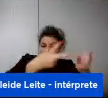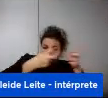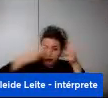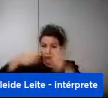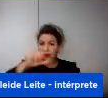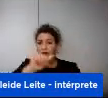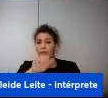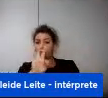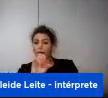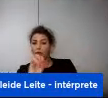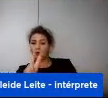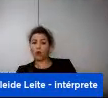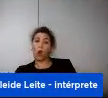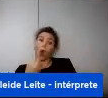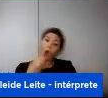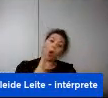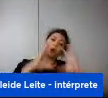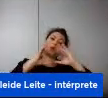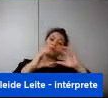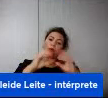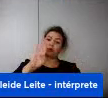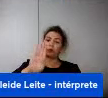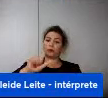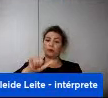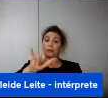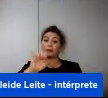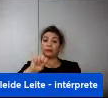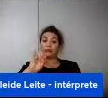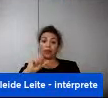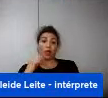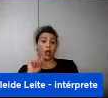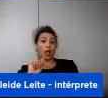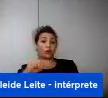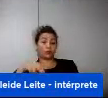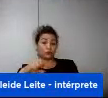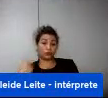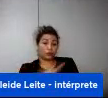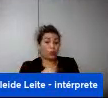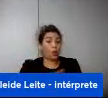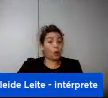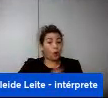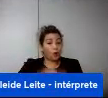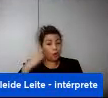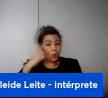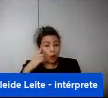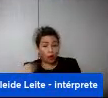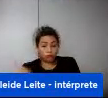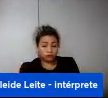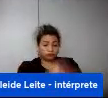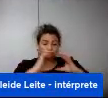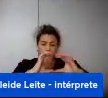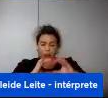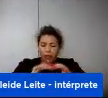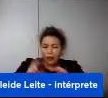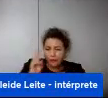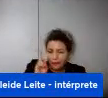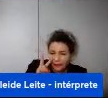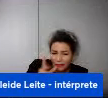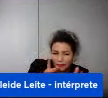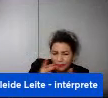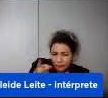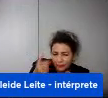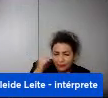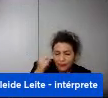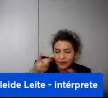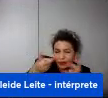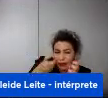Ou do cérebro bayesiano, que a gente utiliza todo dia, né? Então, o nosso cérebro ele se ilude com o